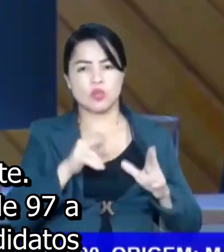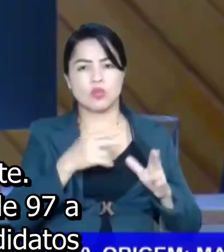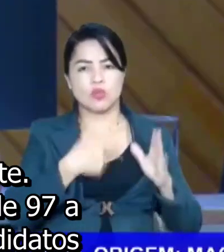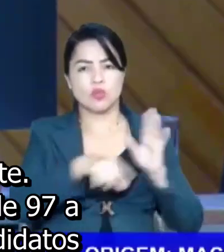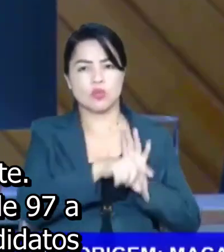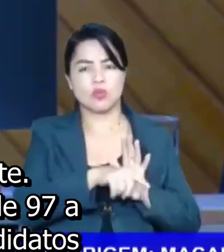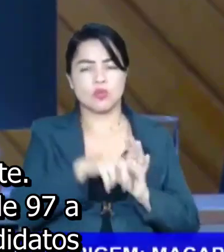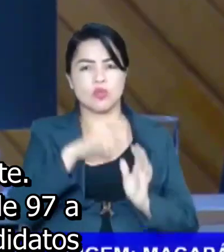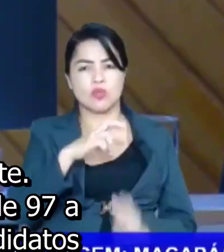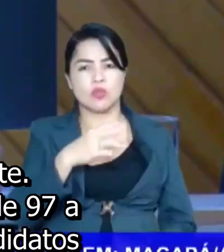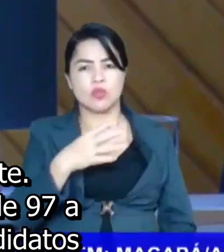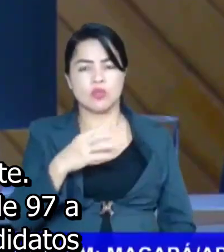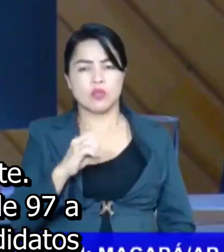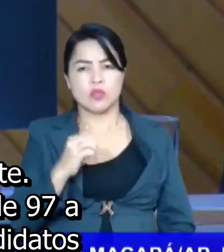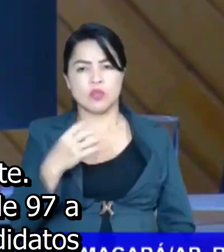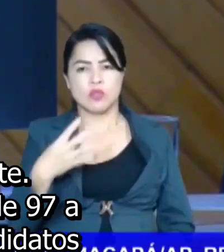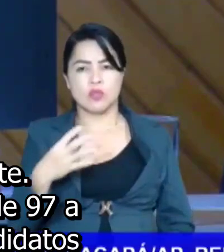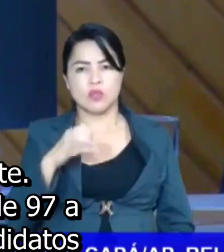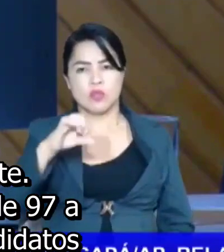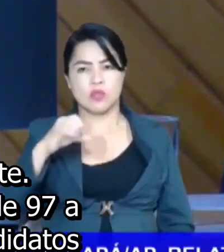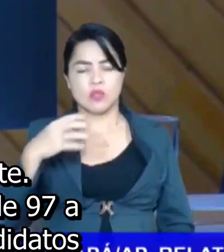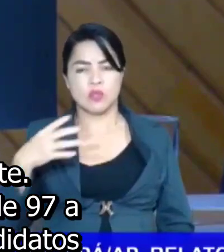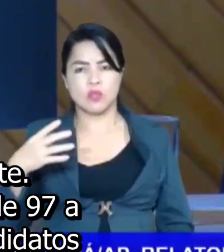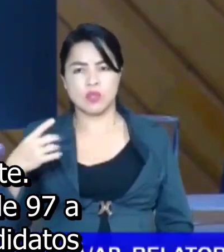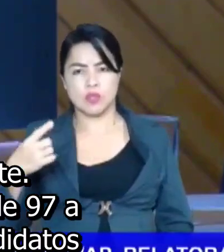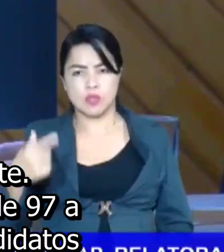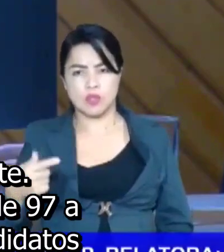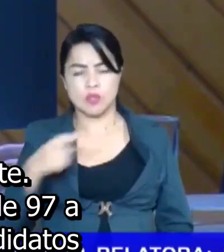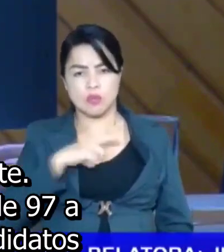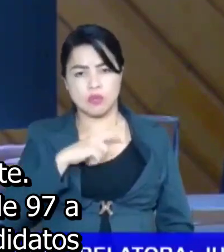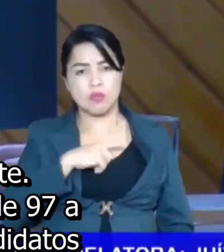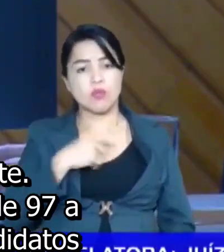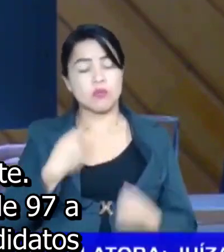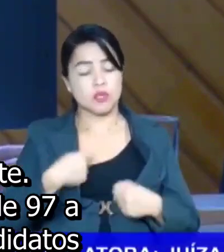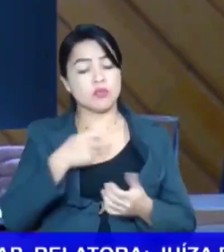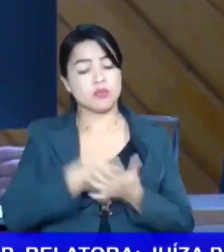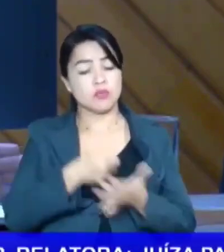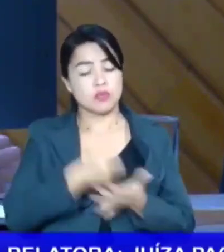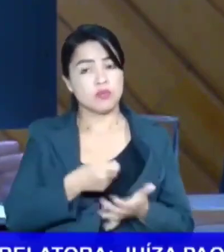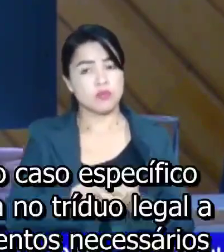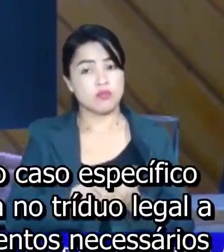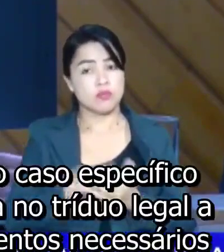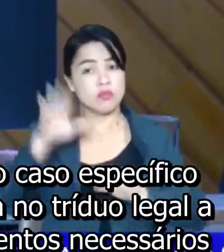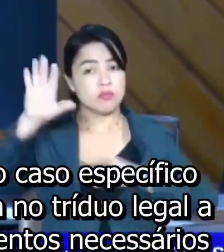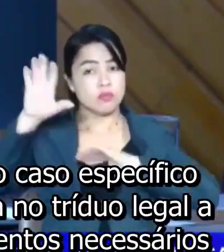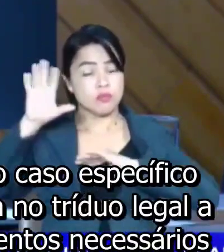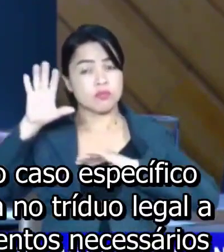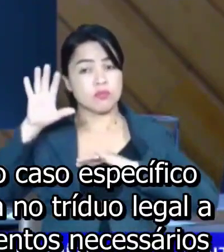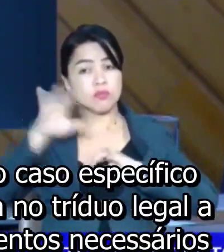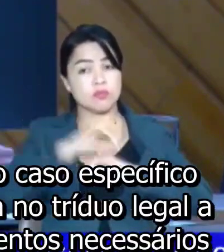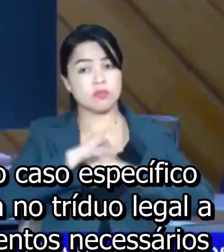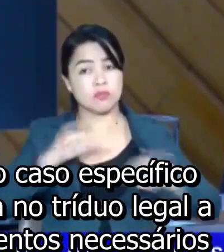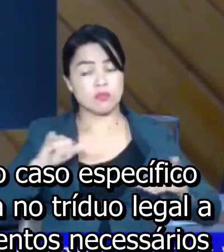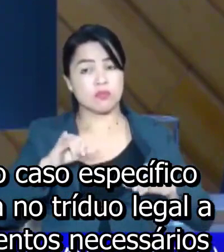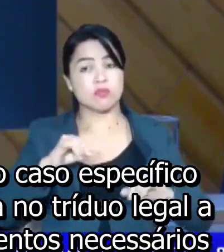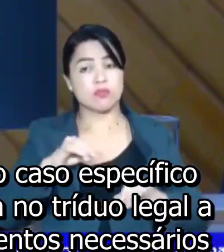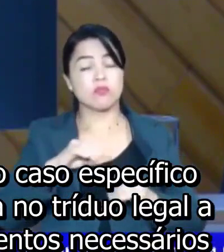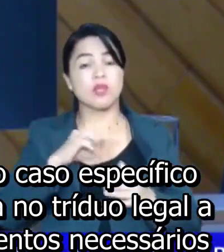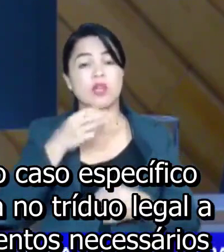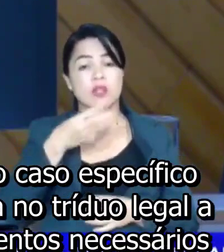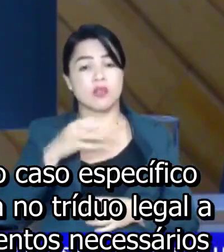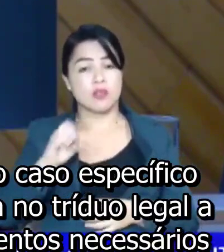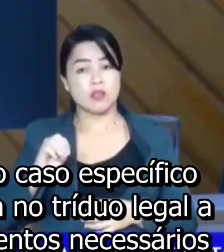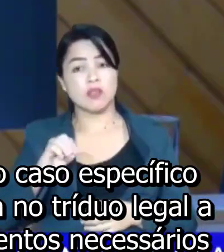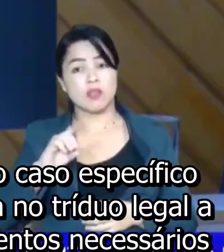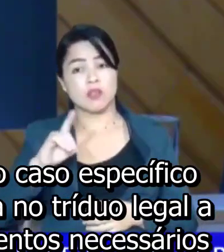doutora Paola, em sua mesa, fazendo leitura na há tela a do seu obrigatoriedade de computador. prestação de conta pelos candidatos até o 30º dia após a realização